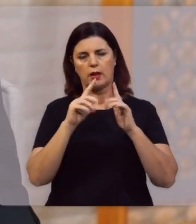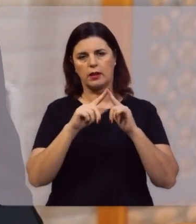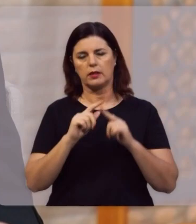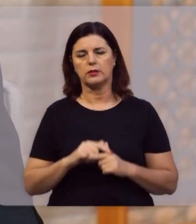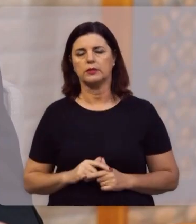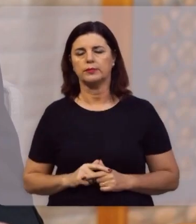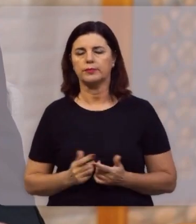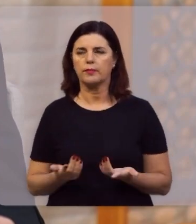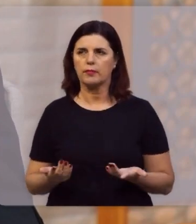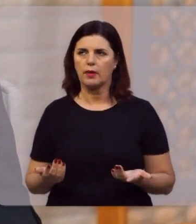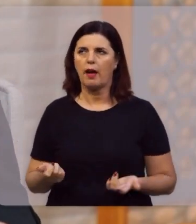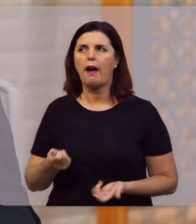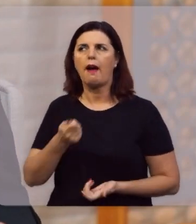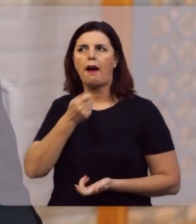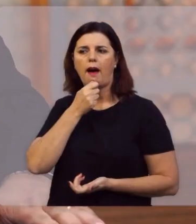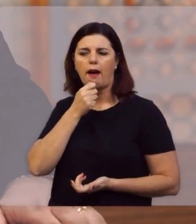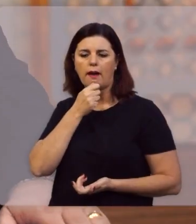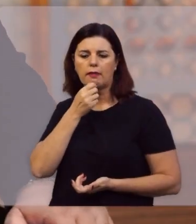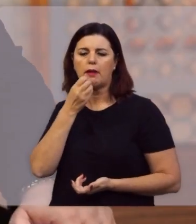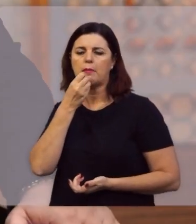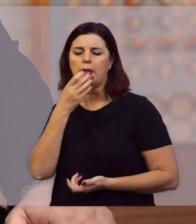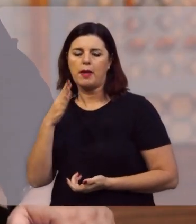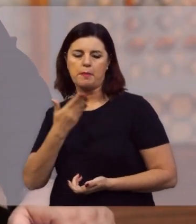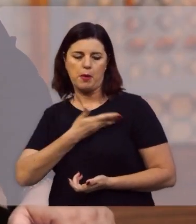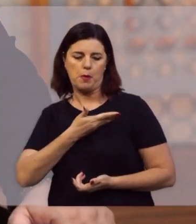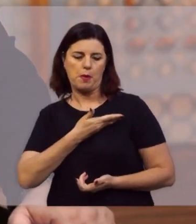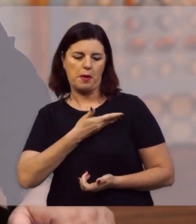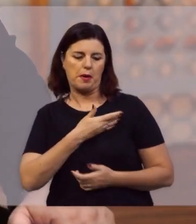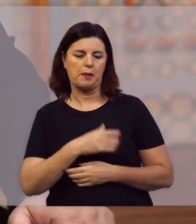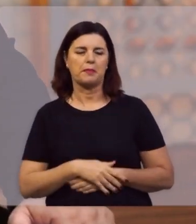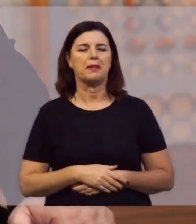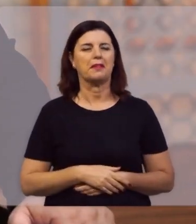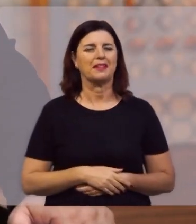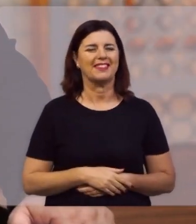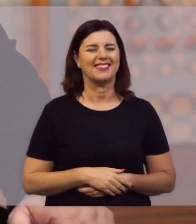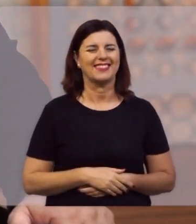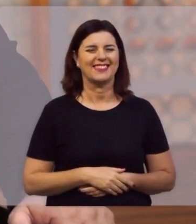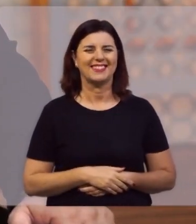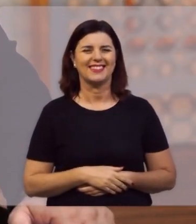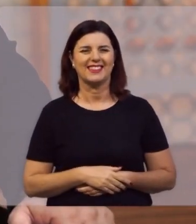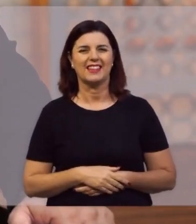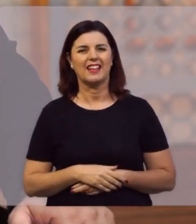à luz do Evangelho Ainda bem que o Reverendo O Rodrigo é meu amigo em pessoal